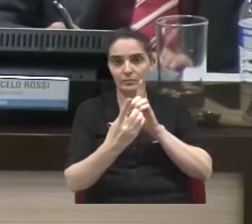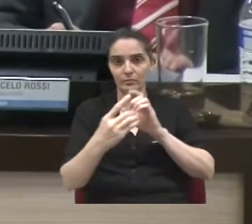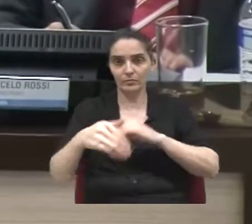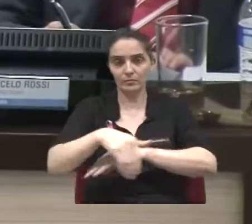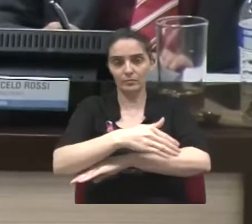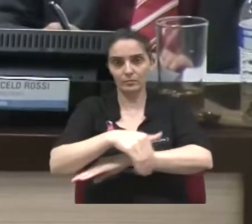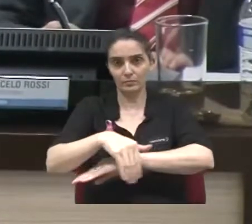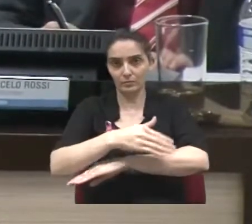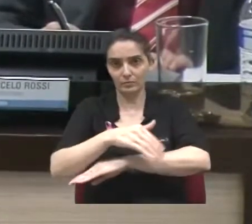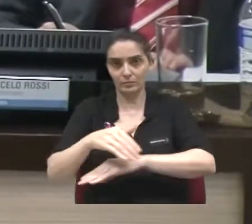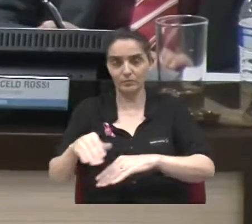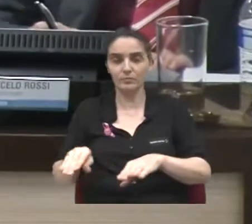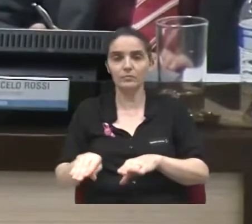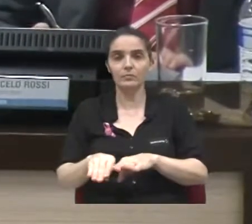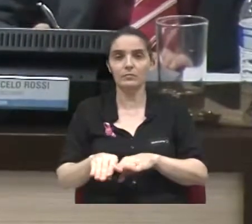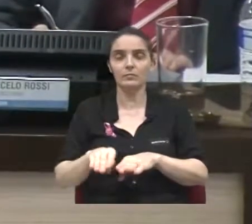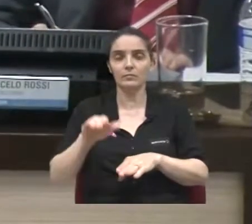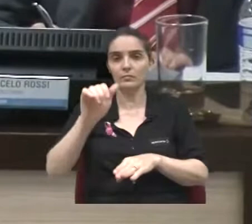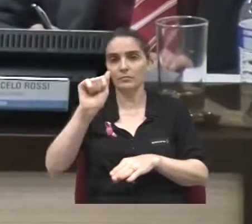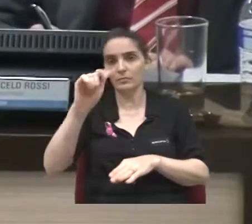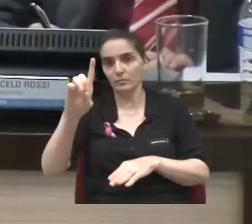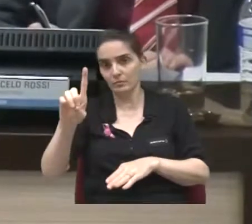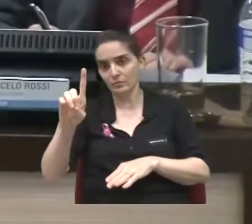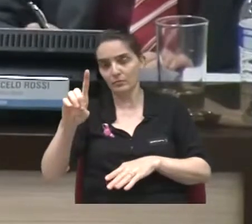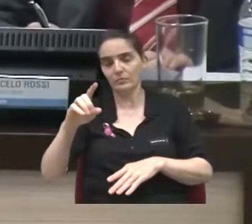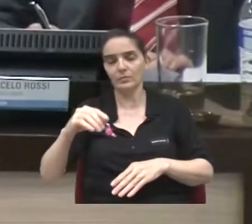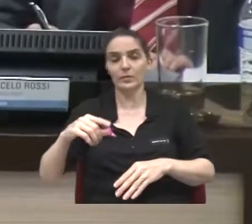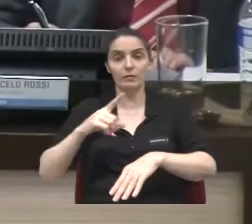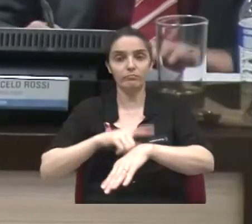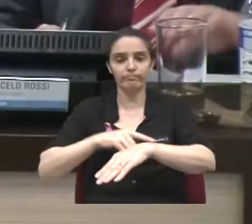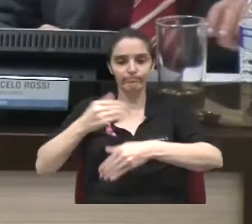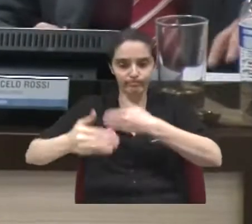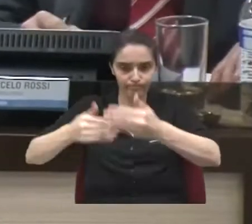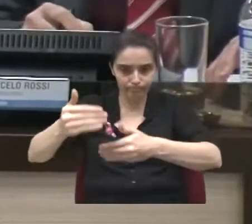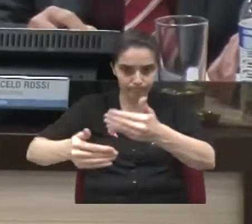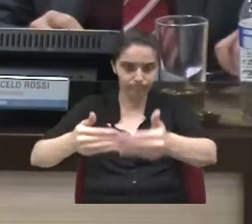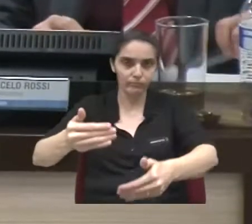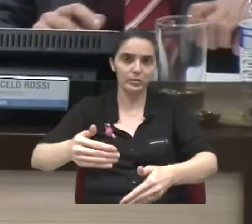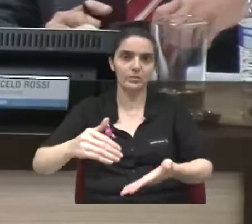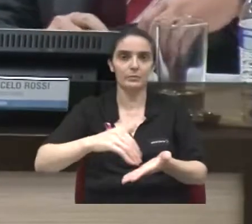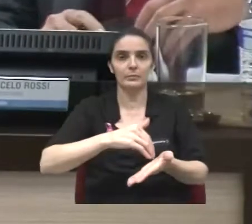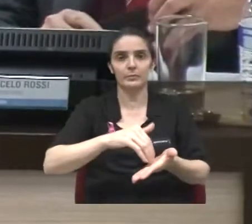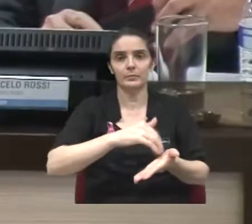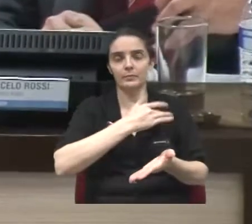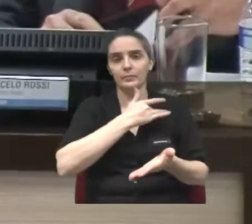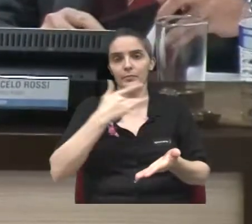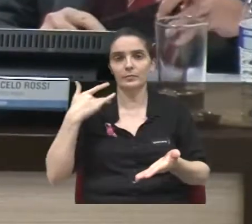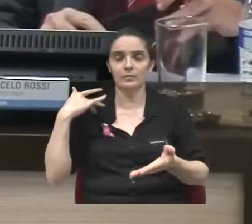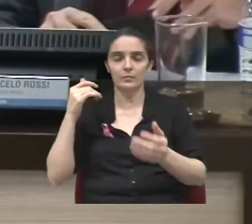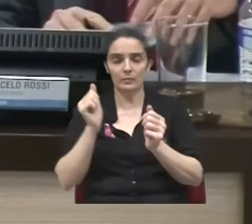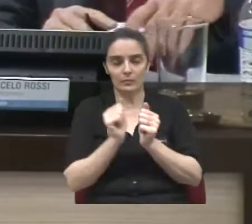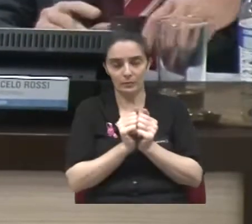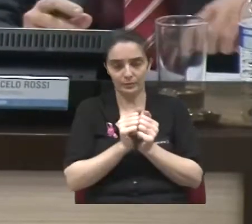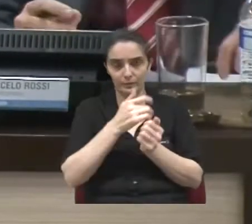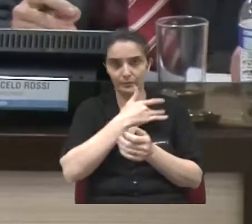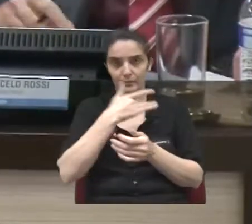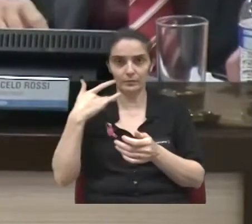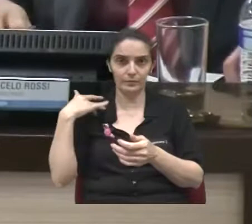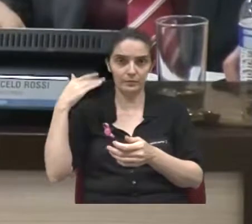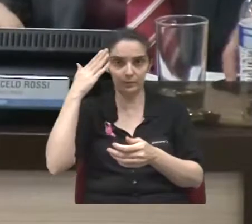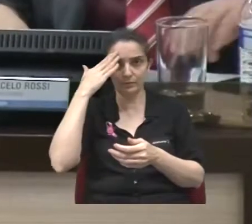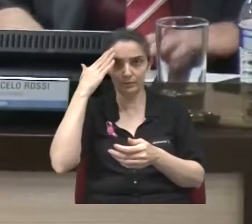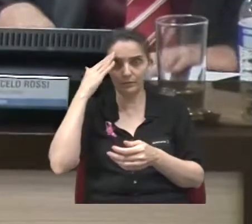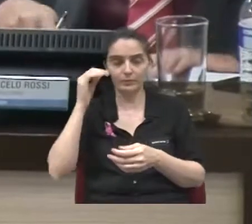CAPS-AD em extensão de horário, a gente, né, a Secretaria de Saúde, junto com a saúde mental, a gente está vendo até na probabilidade